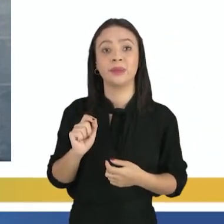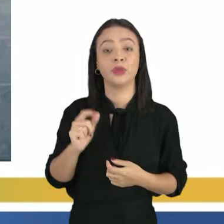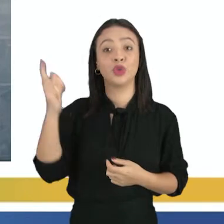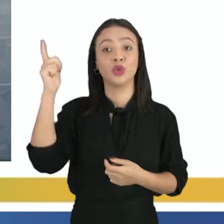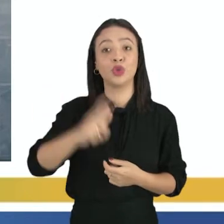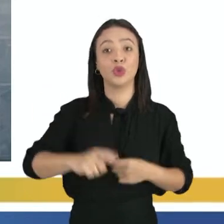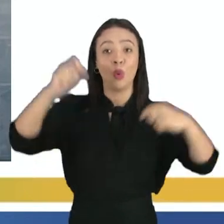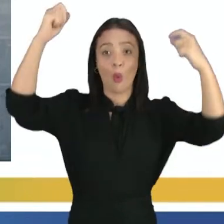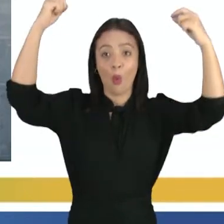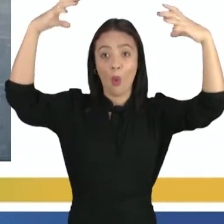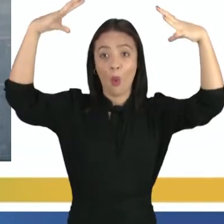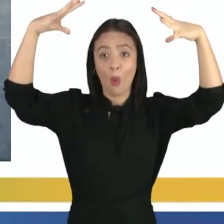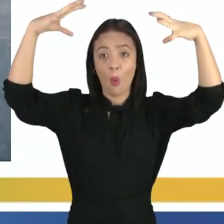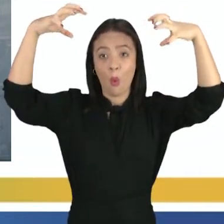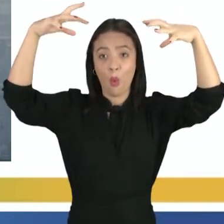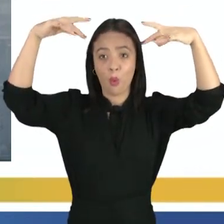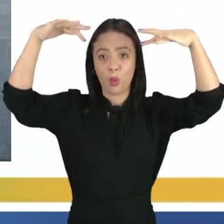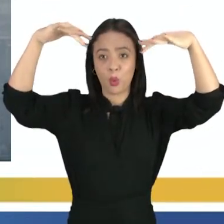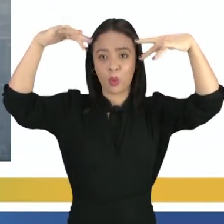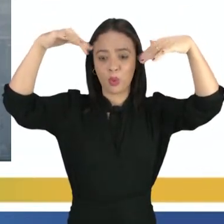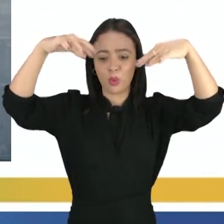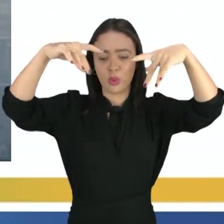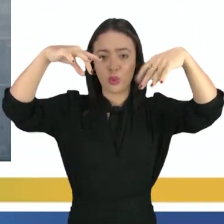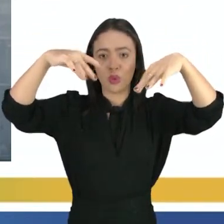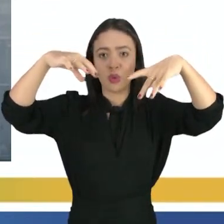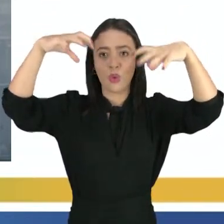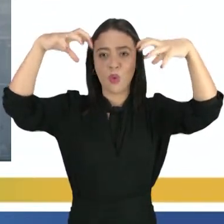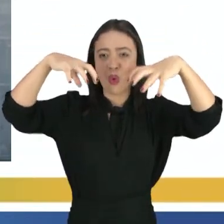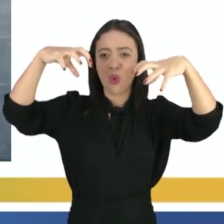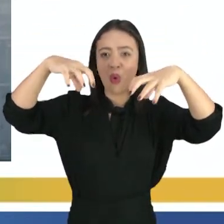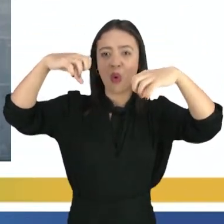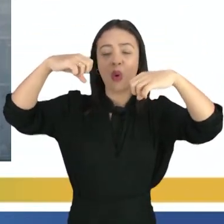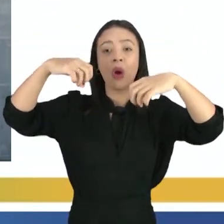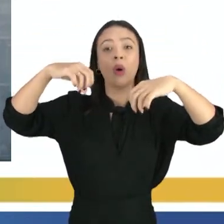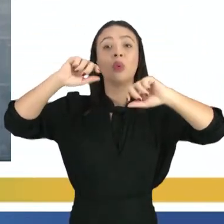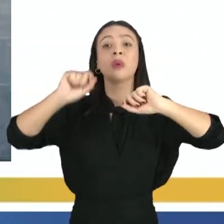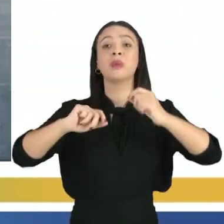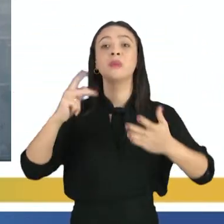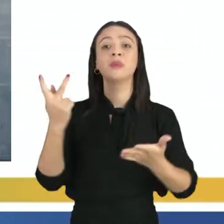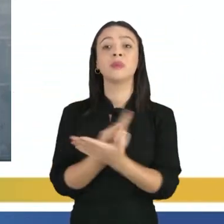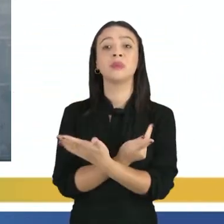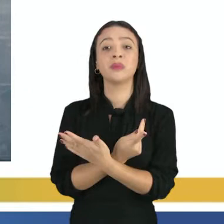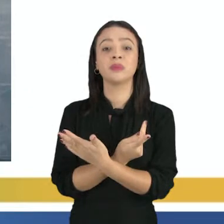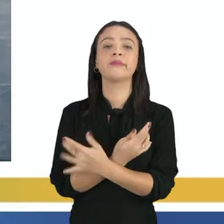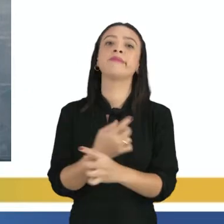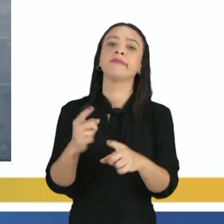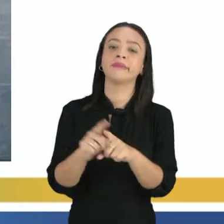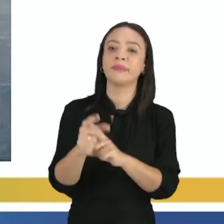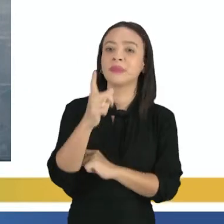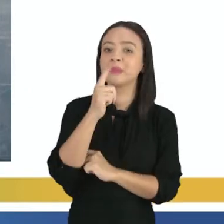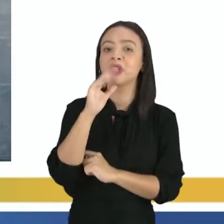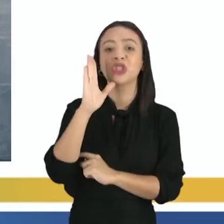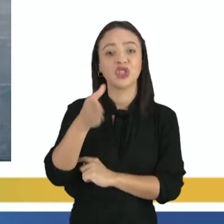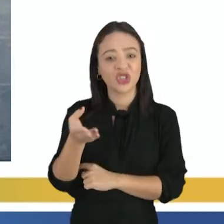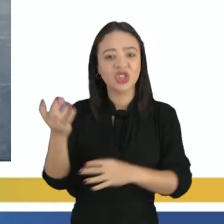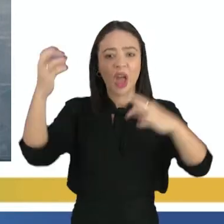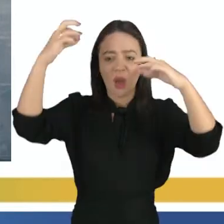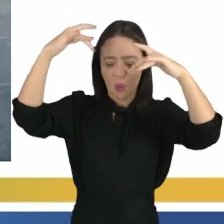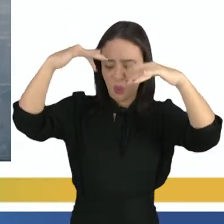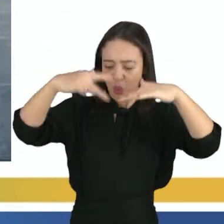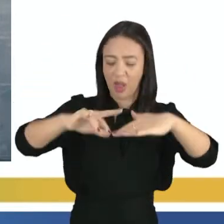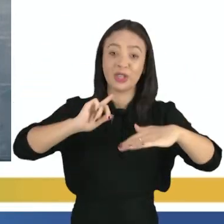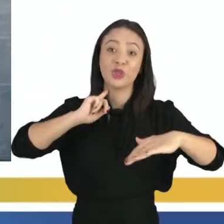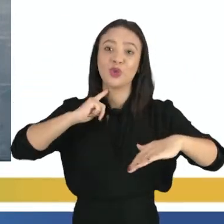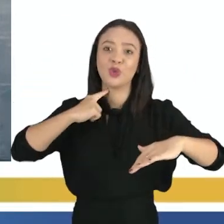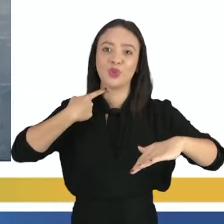quando for ocorrer a precipitação, né, que é a chuva, vai ocorrer ali, a água já vai descer poluída, né? E